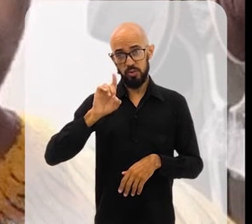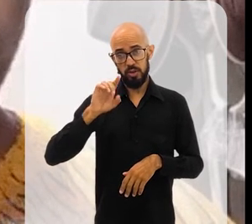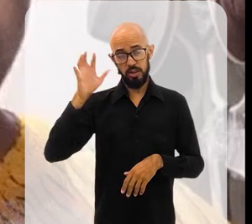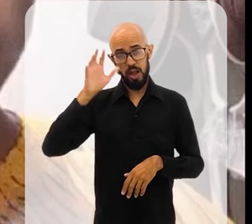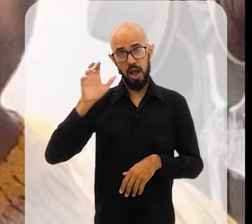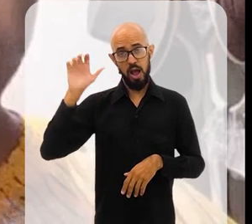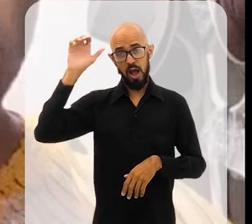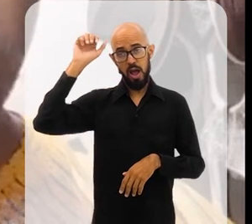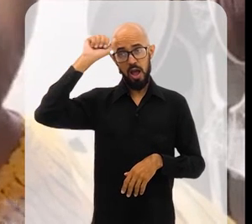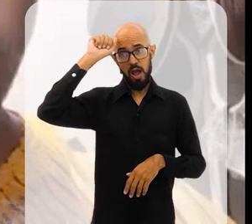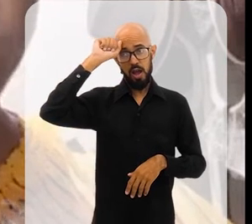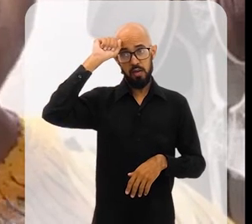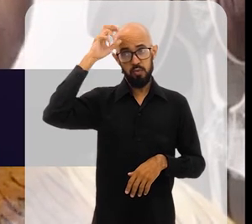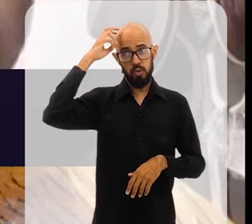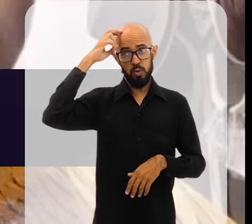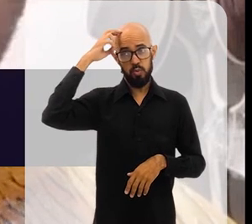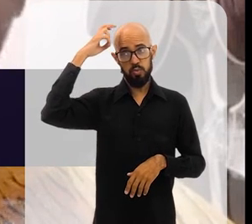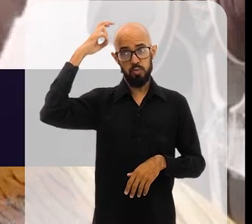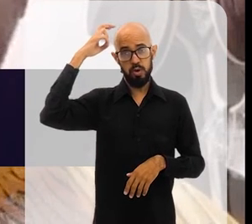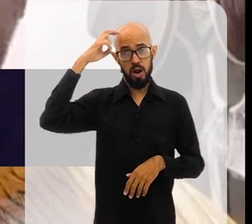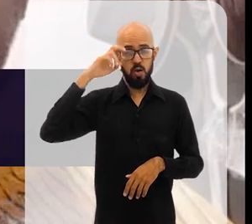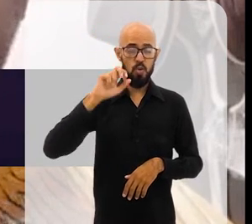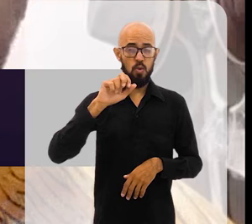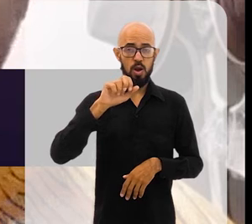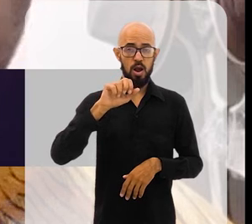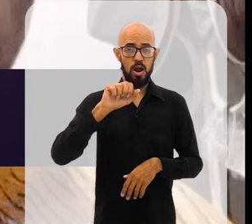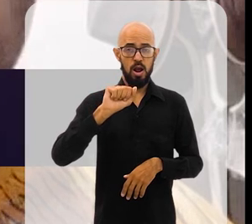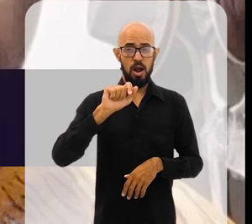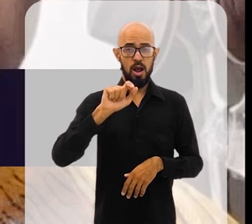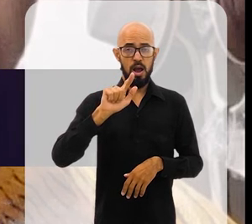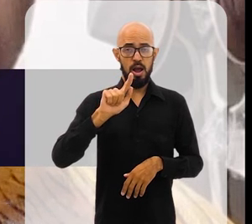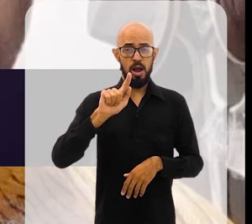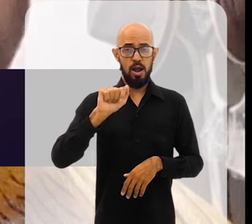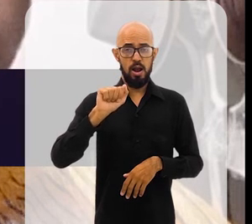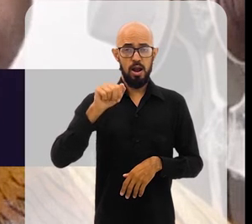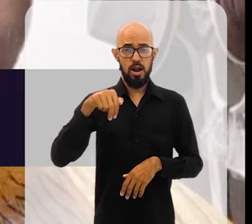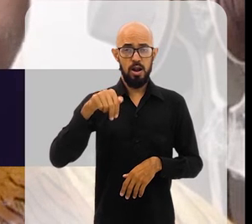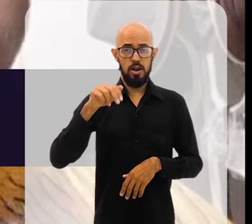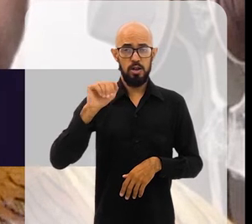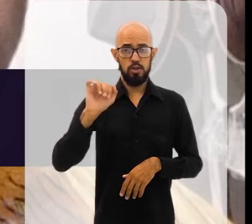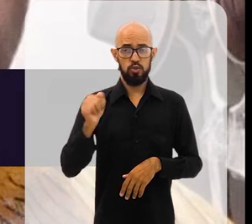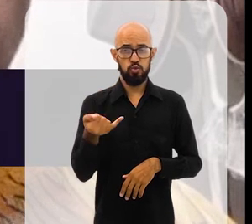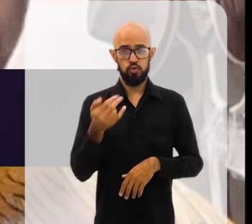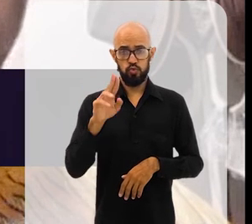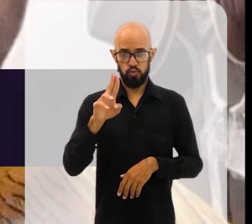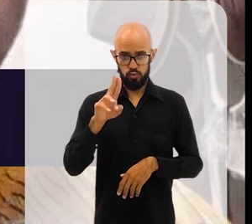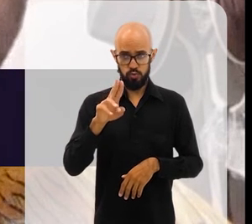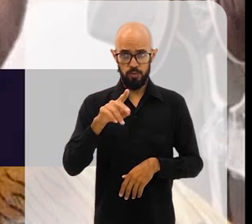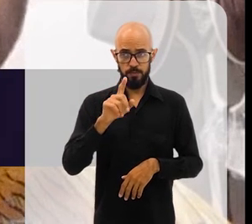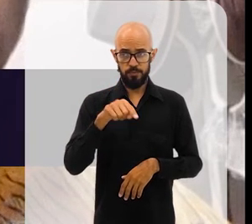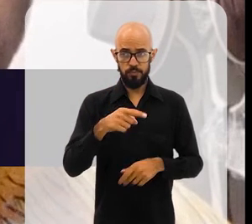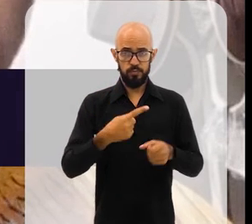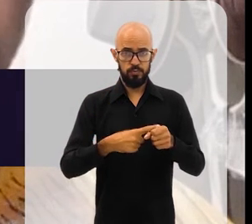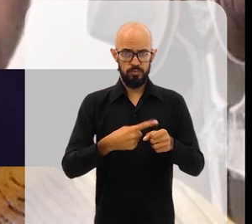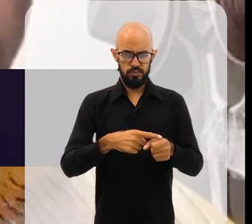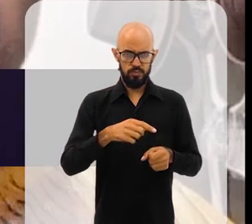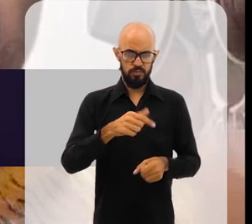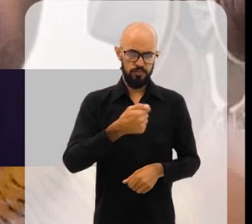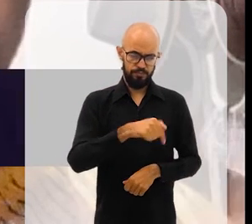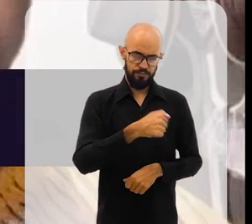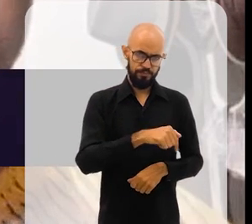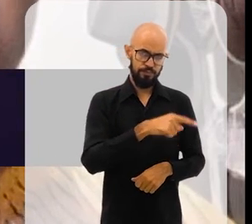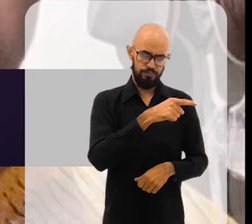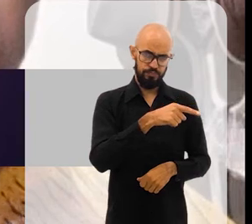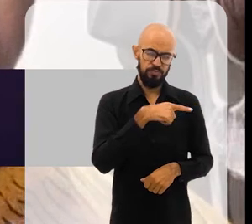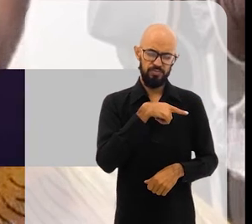grupo afrocultural Aganju, um grupo afrocultural da cidade de Queimados, tem aí